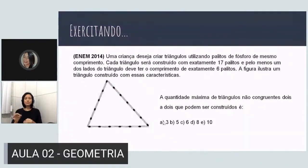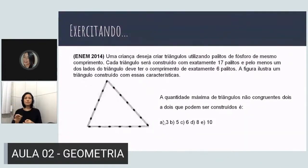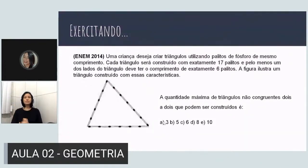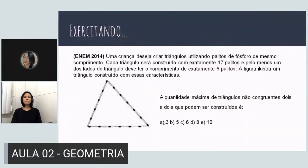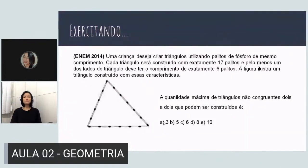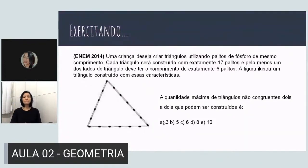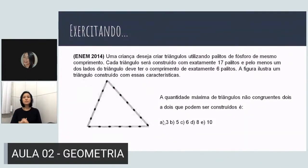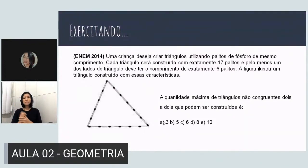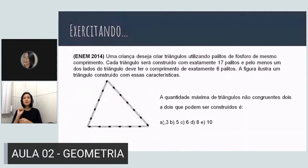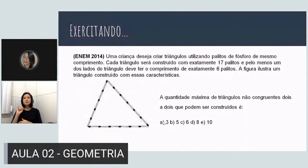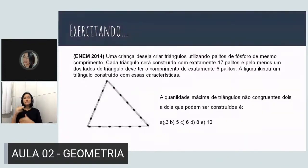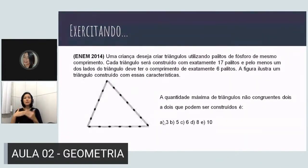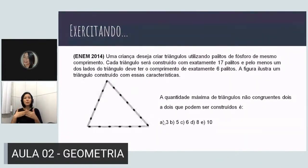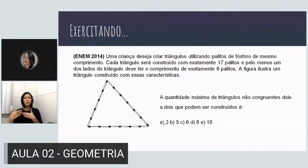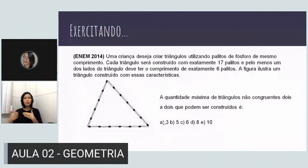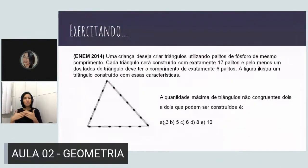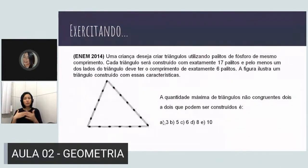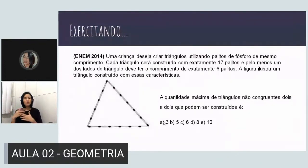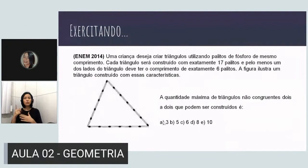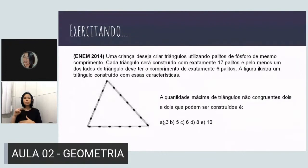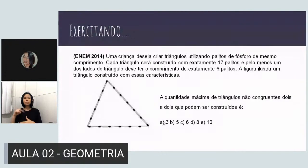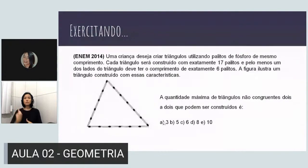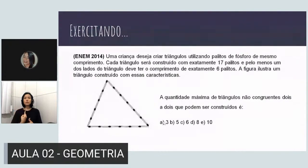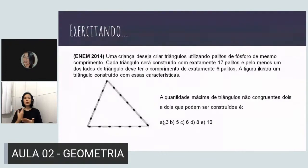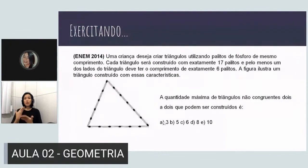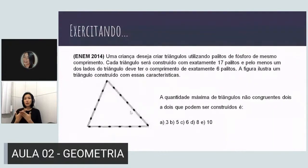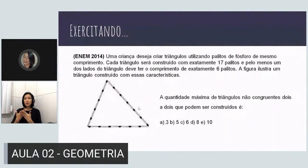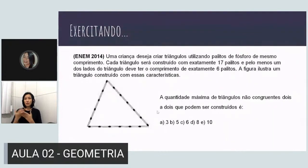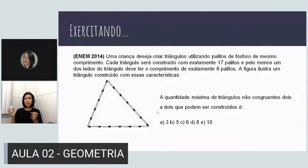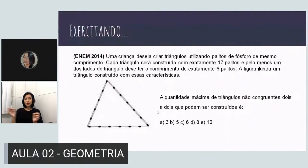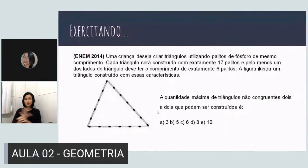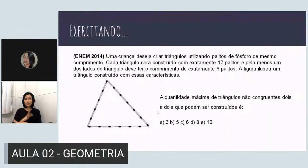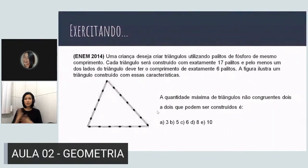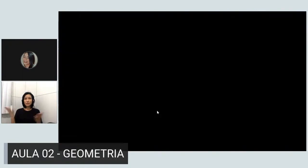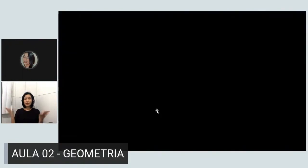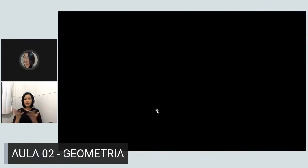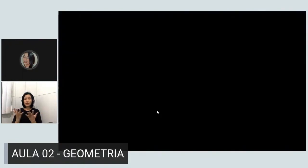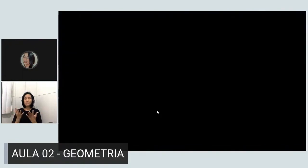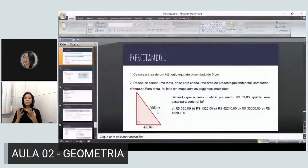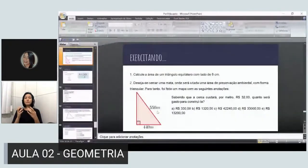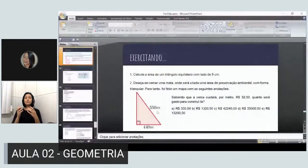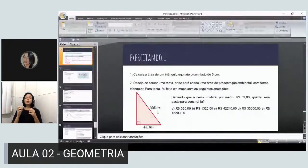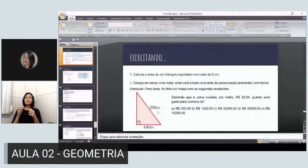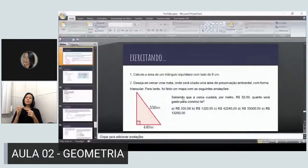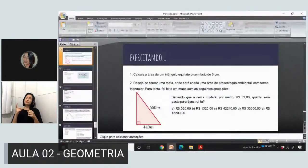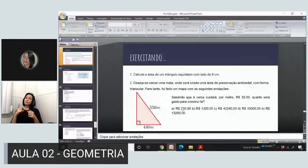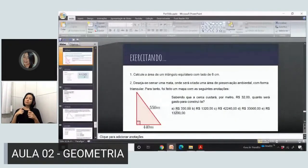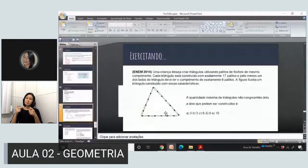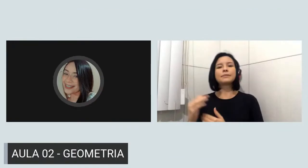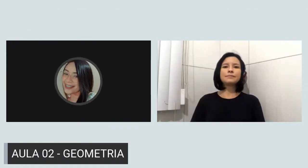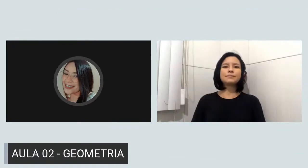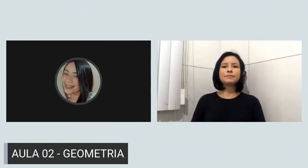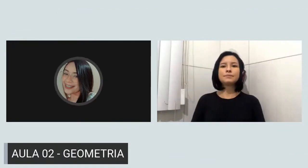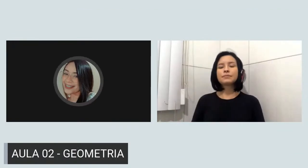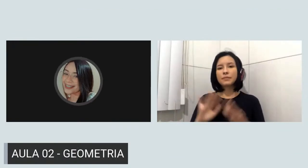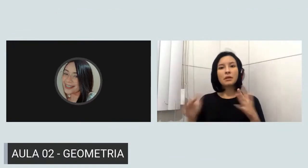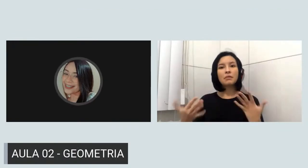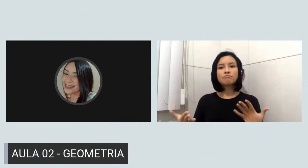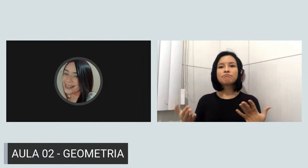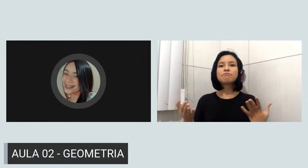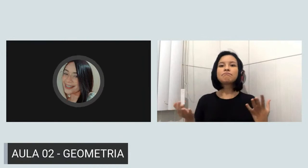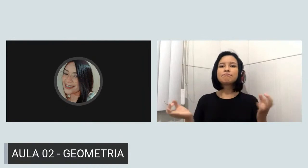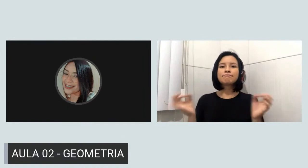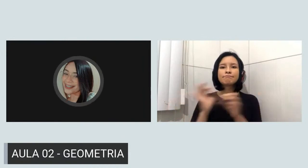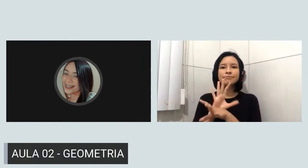Qualquer coisa, nossa aula acabou agora, certo? Vocês vão estar se preparando para entrar para a próxima aula. É isso, pessoal.